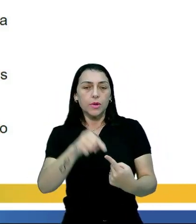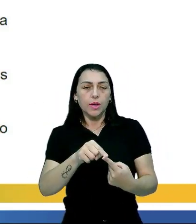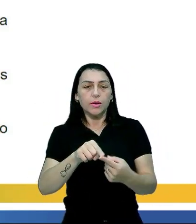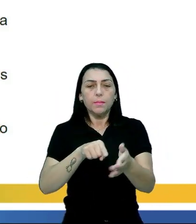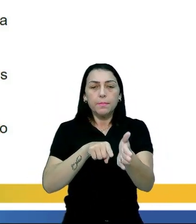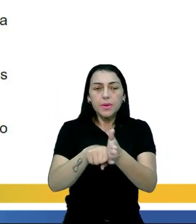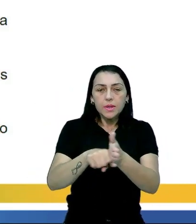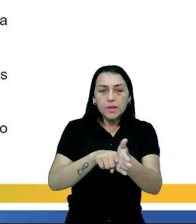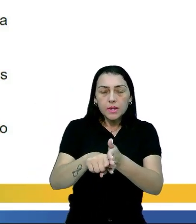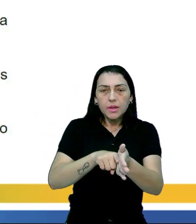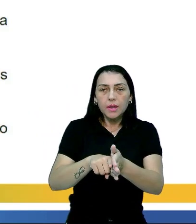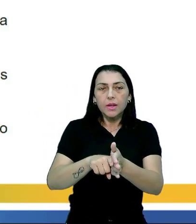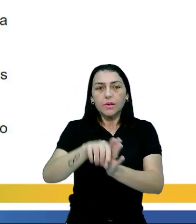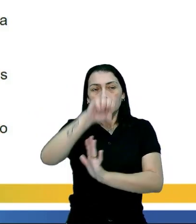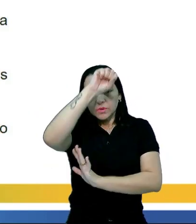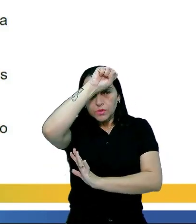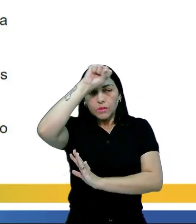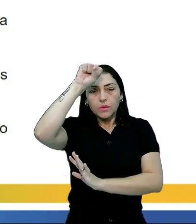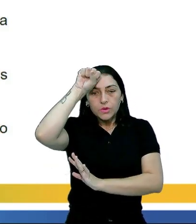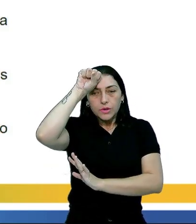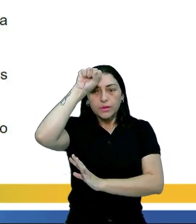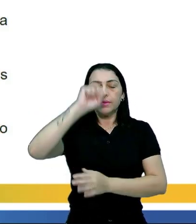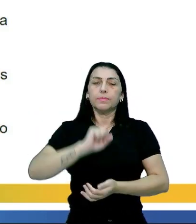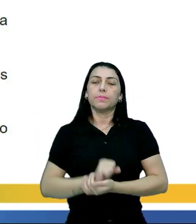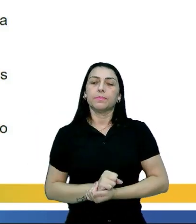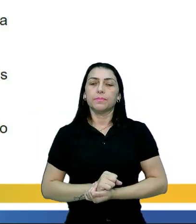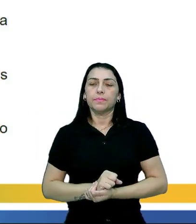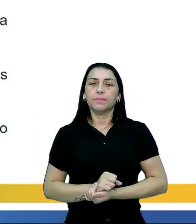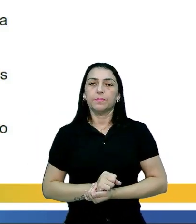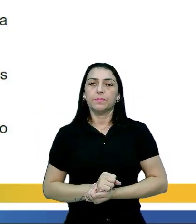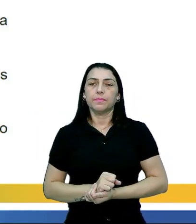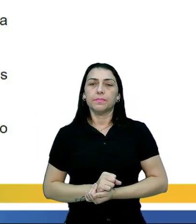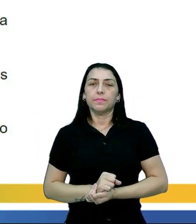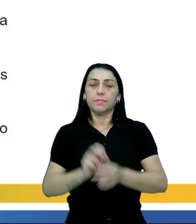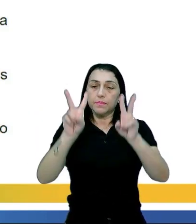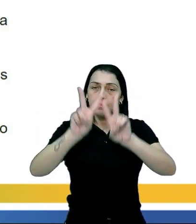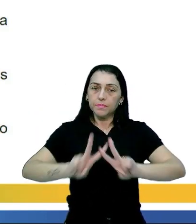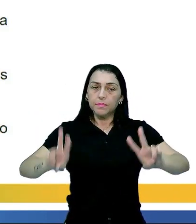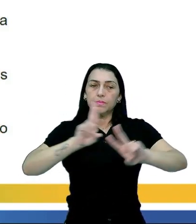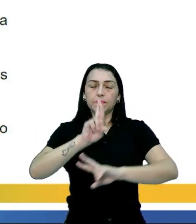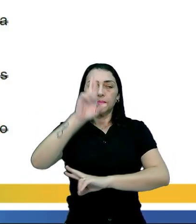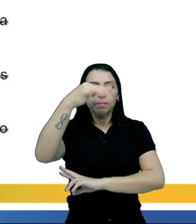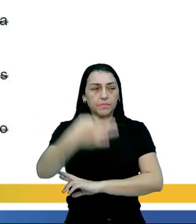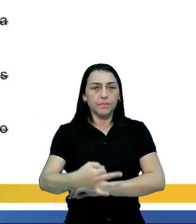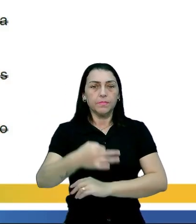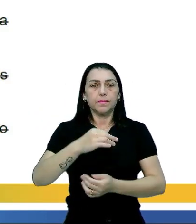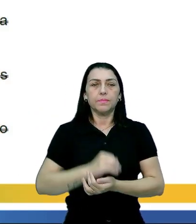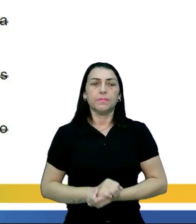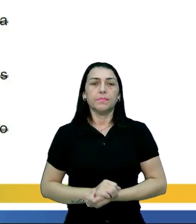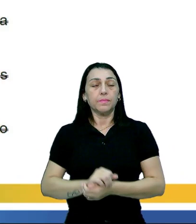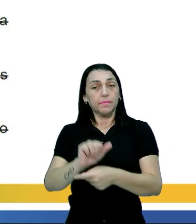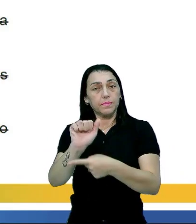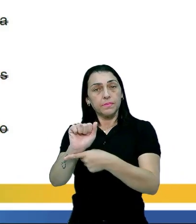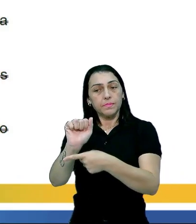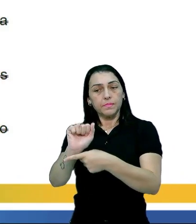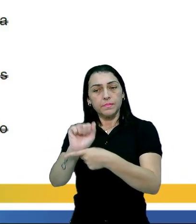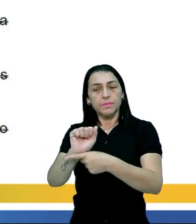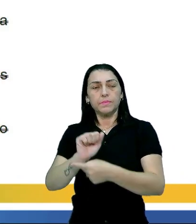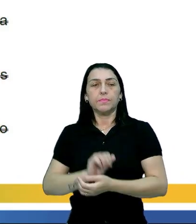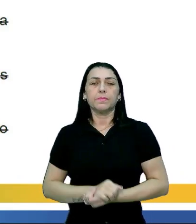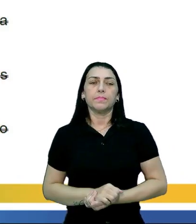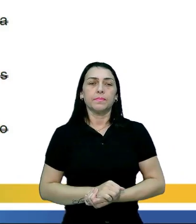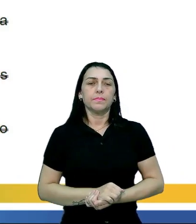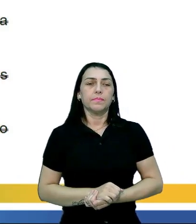objeto da pesquisa sociológica. Vamos visualizar a alternativa correta? Está expressa na